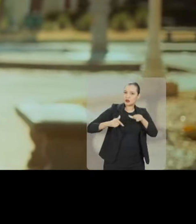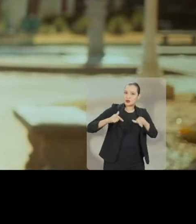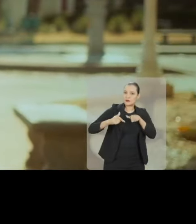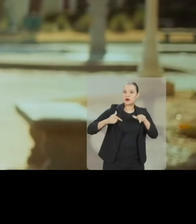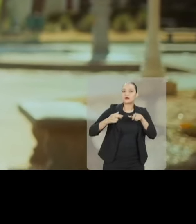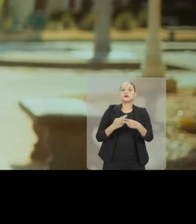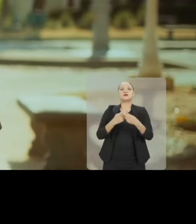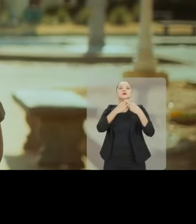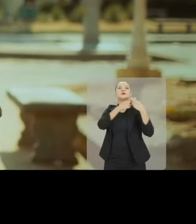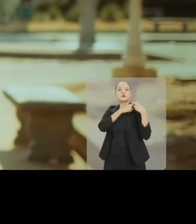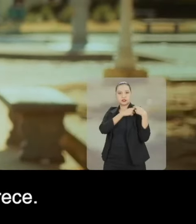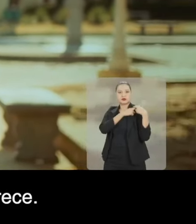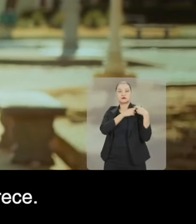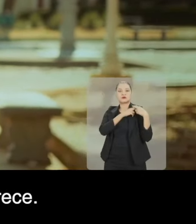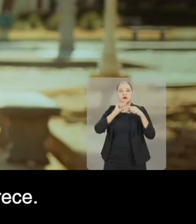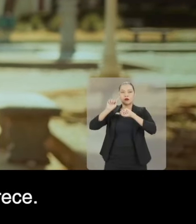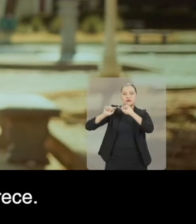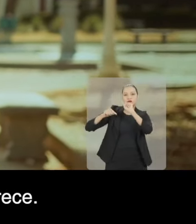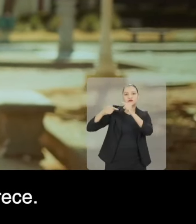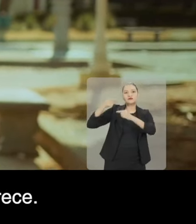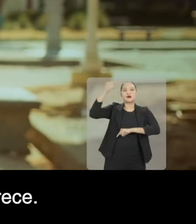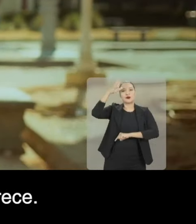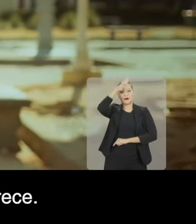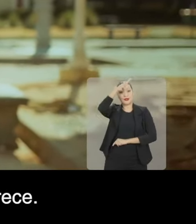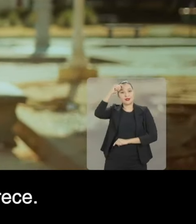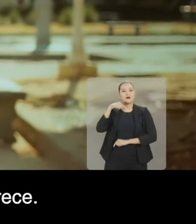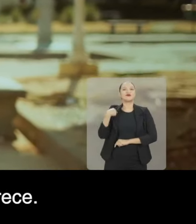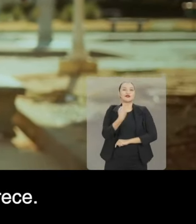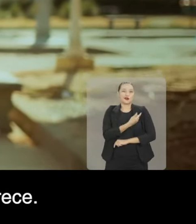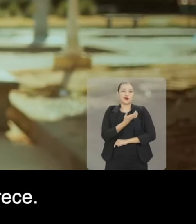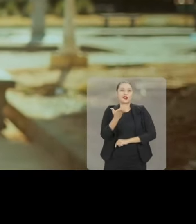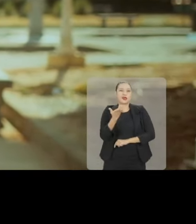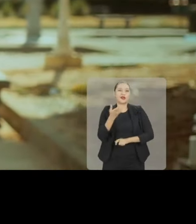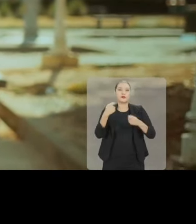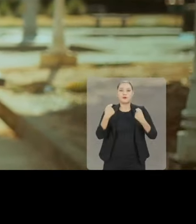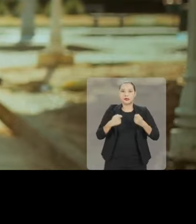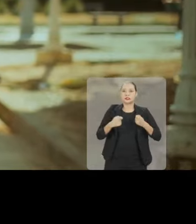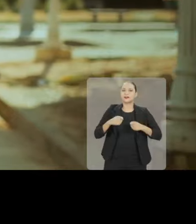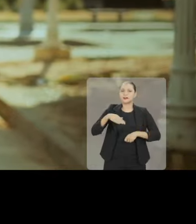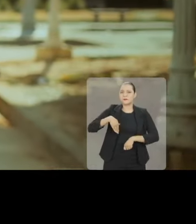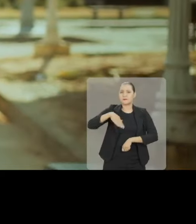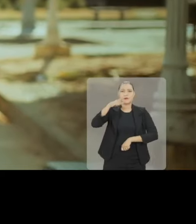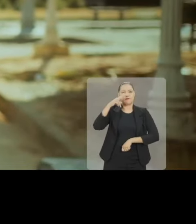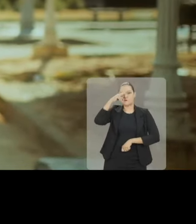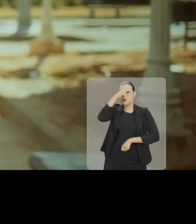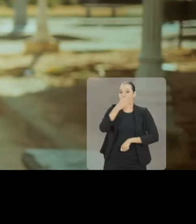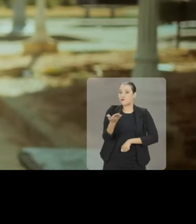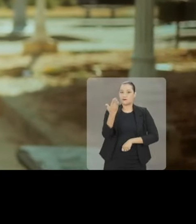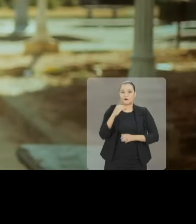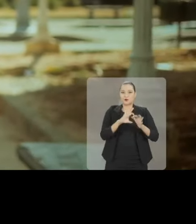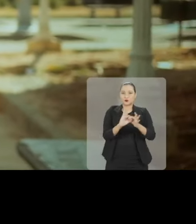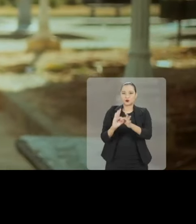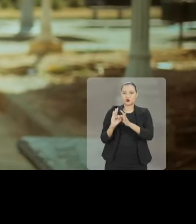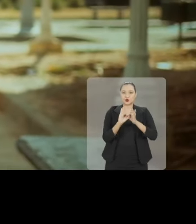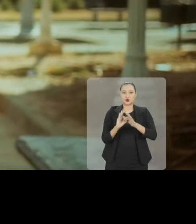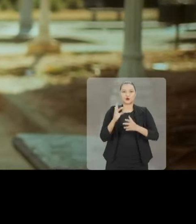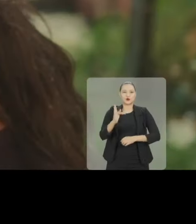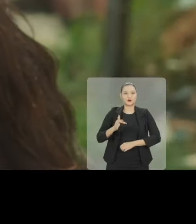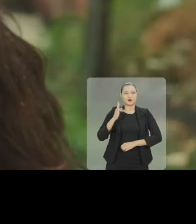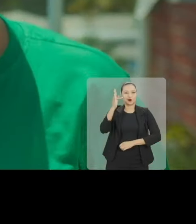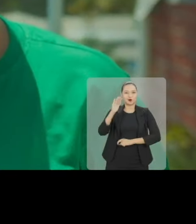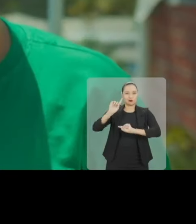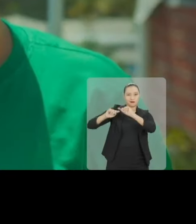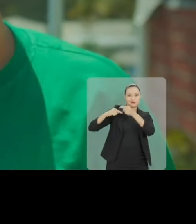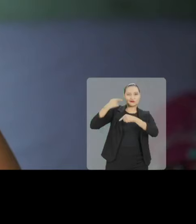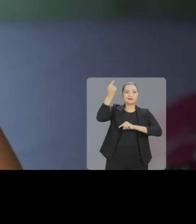trabalho e compromisso para construir a Manaus que a gente quer e merece. Uma Manaus mais forte. Vem com a gente construir esse